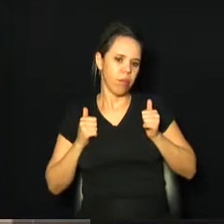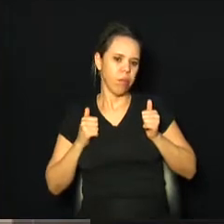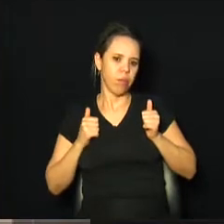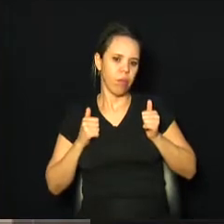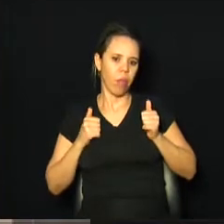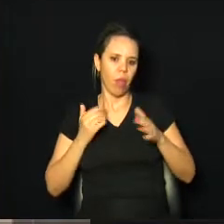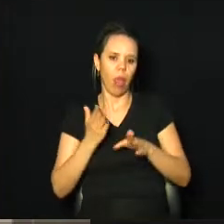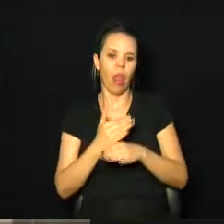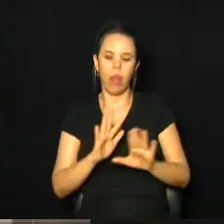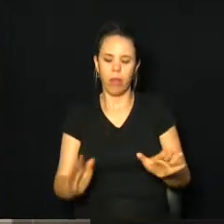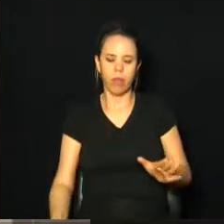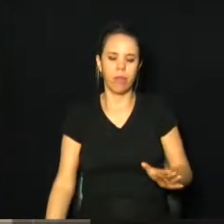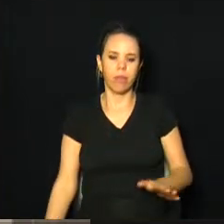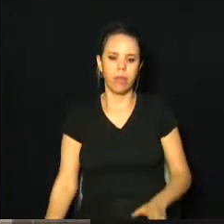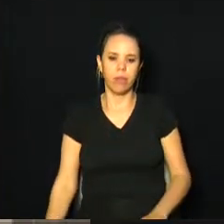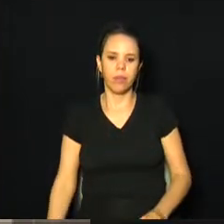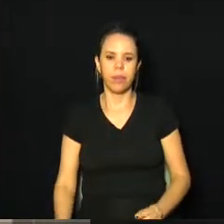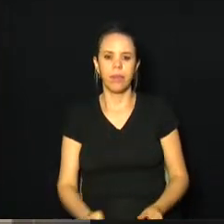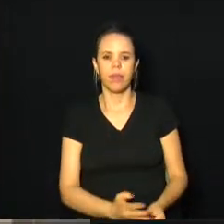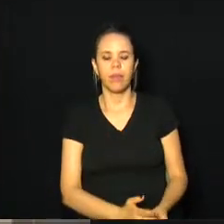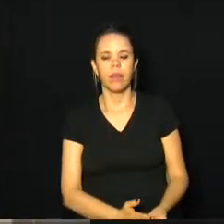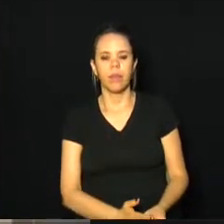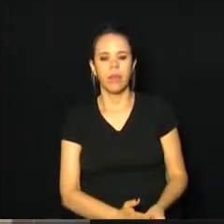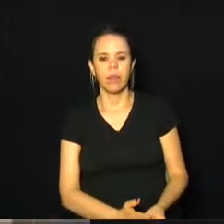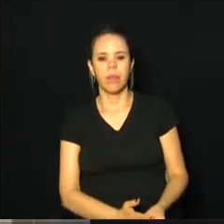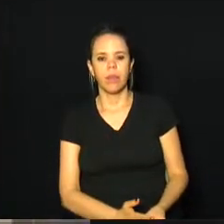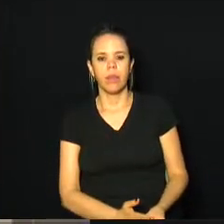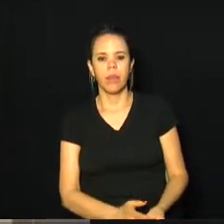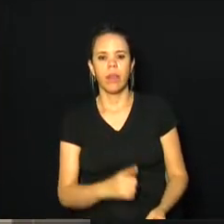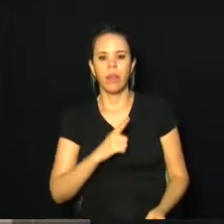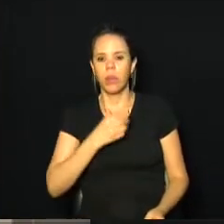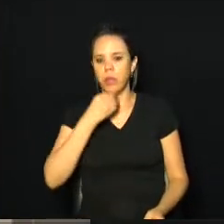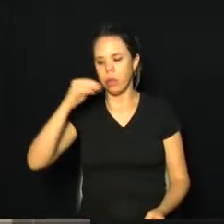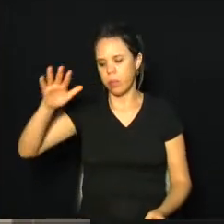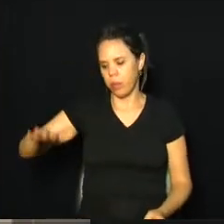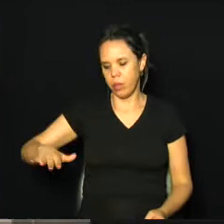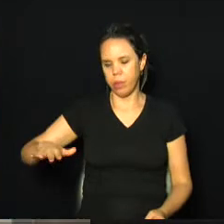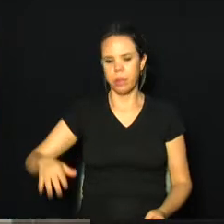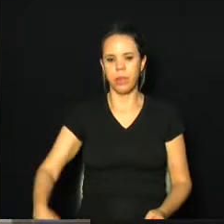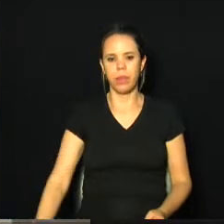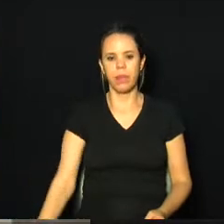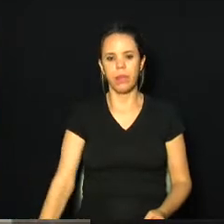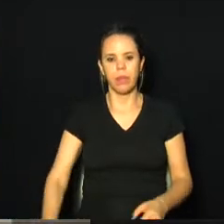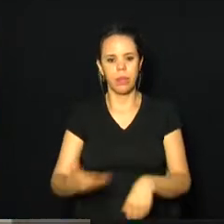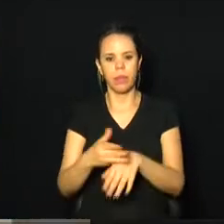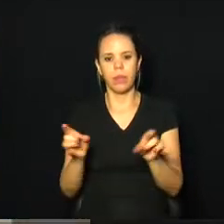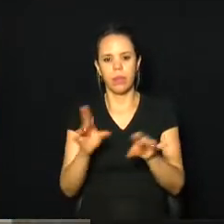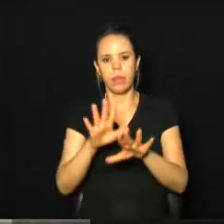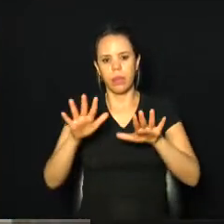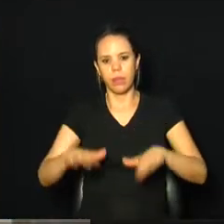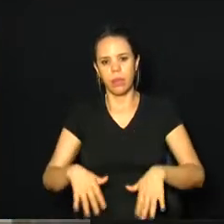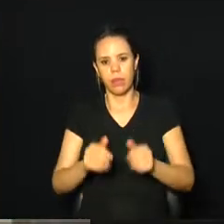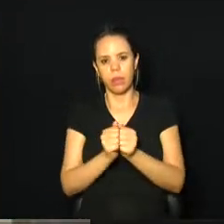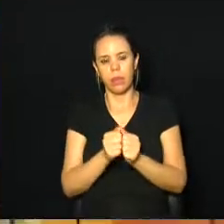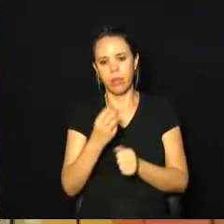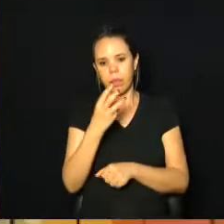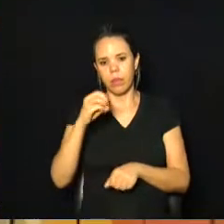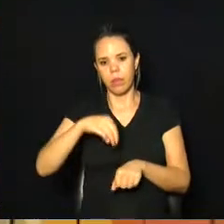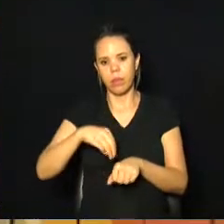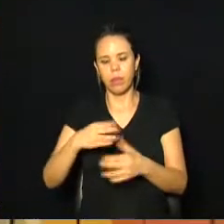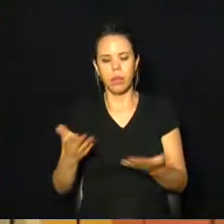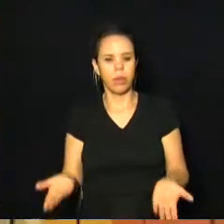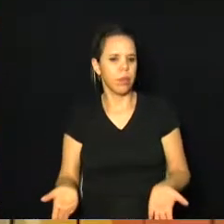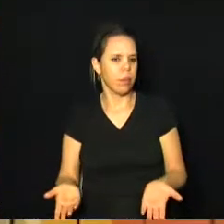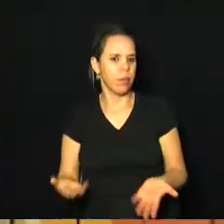ociosidade. Não, eles tem um lá, um pequenininho lá, que ele acabou o treino, ele queria ficar comigo lá mais meia hora e